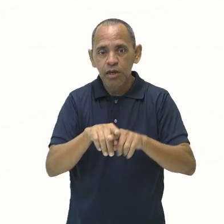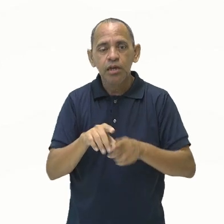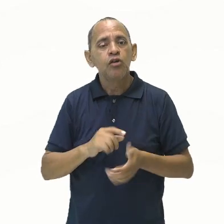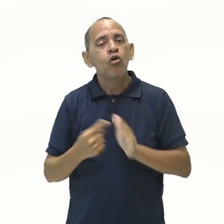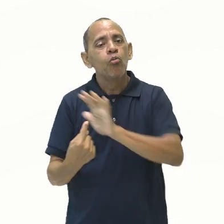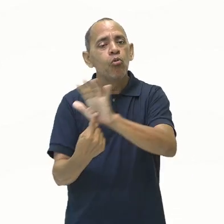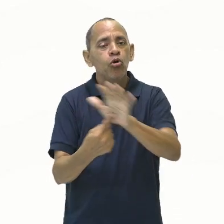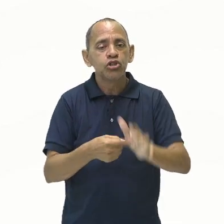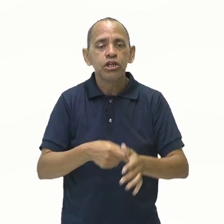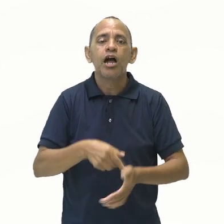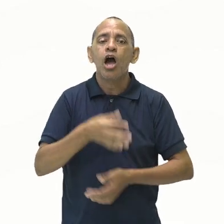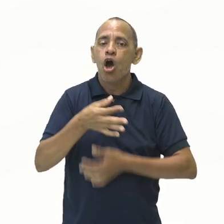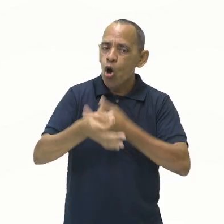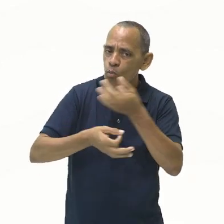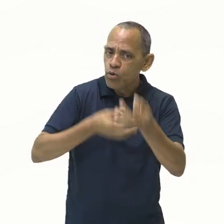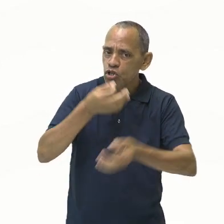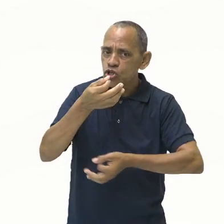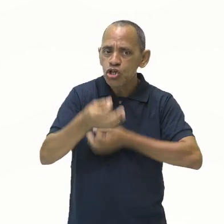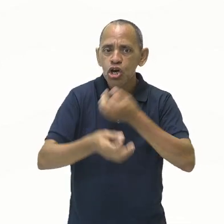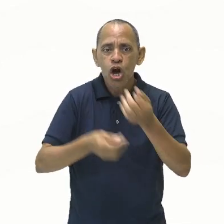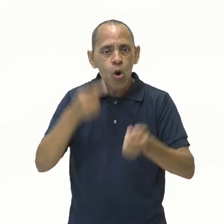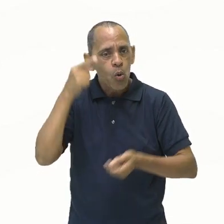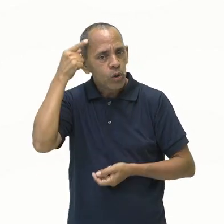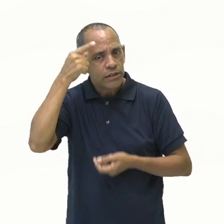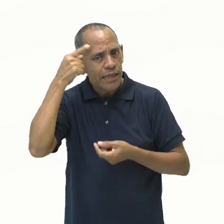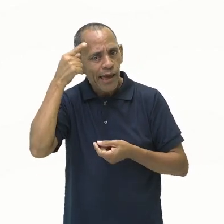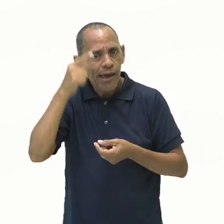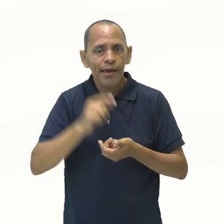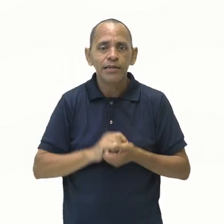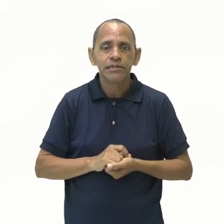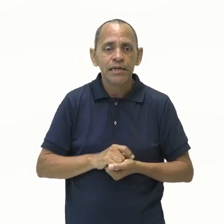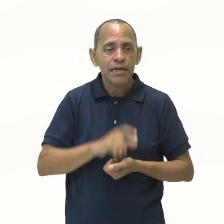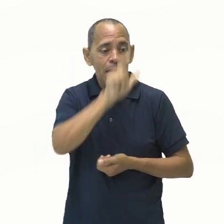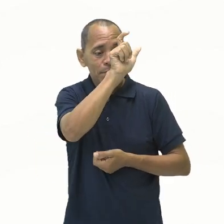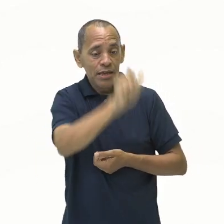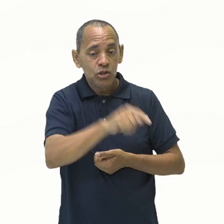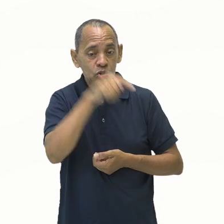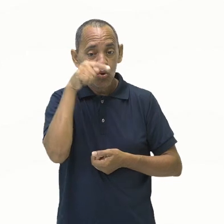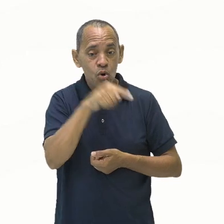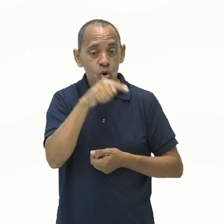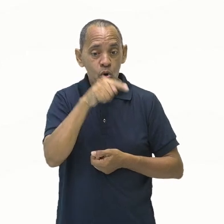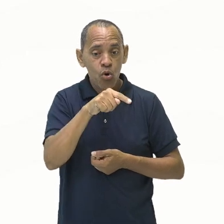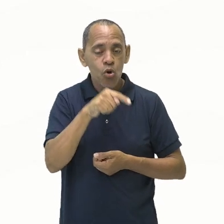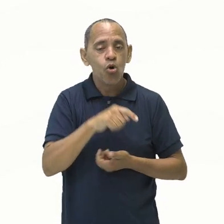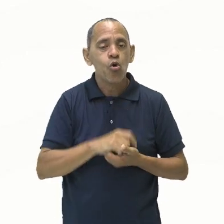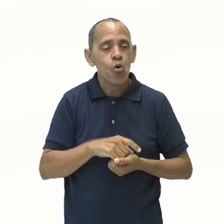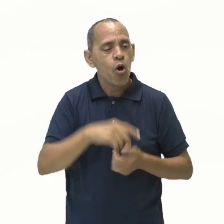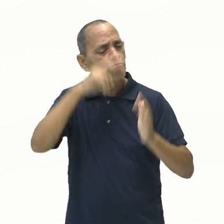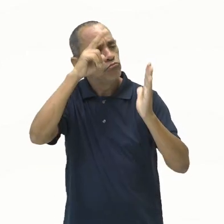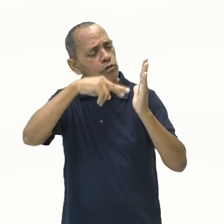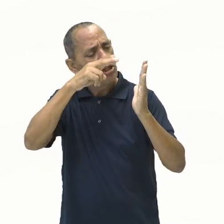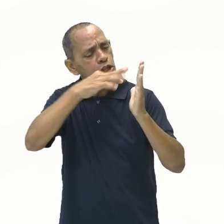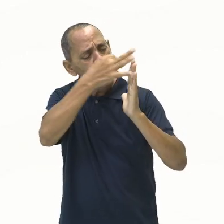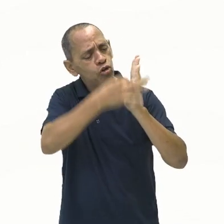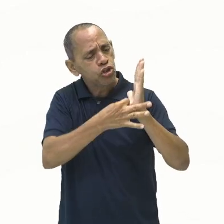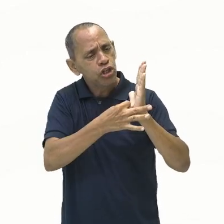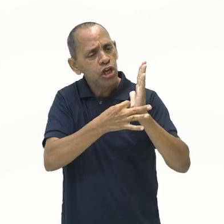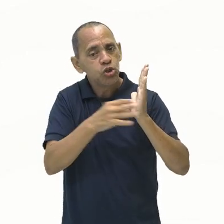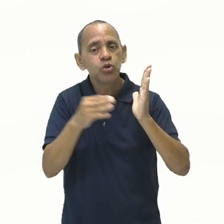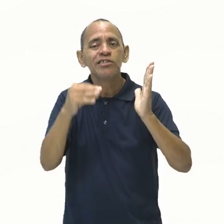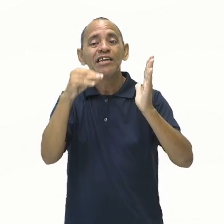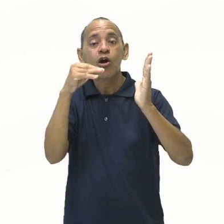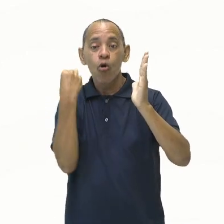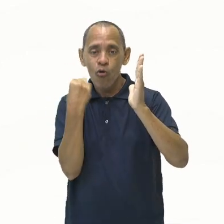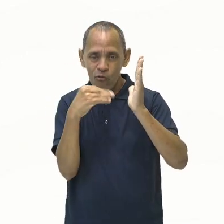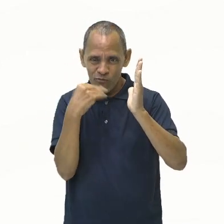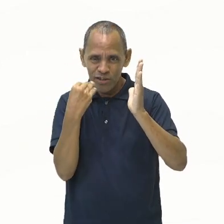ideias para que o meu leitor, ao ler o meu texto, ele sinta-se né, convencido daquela ideia que eu estou